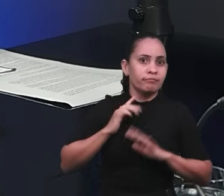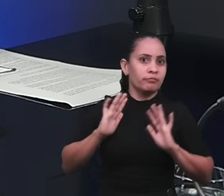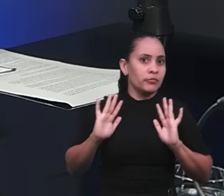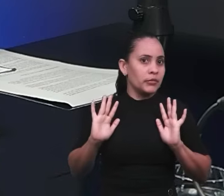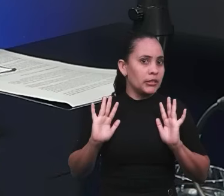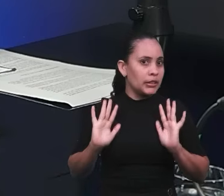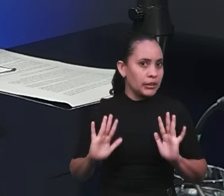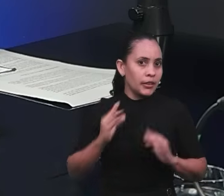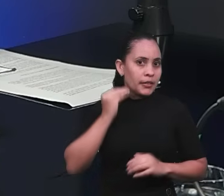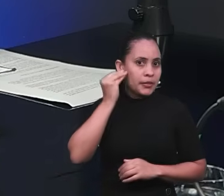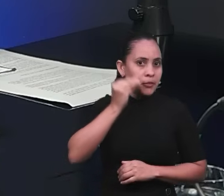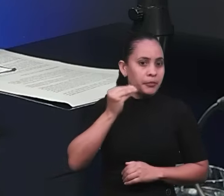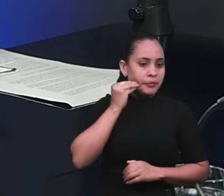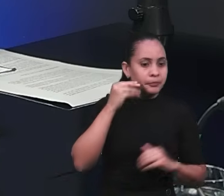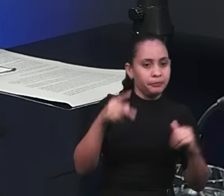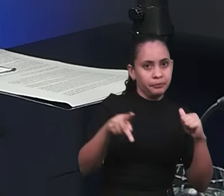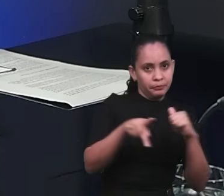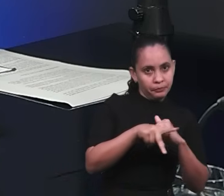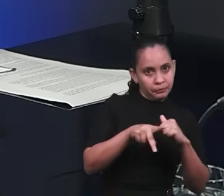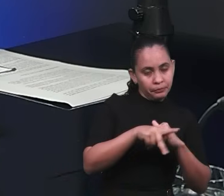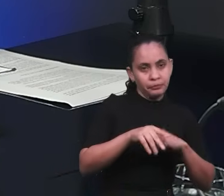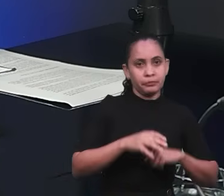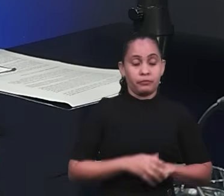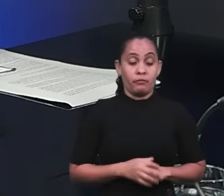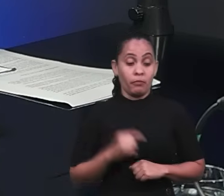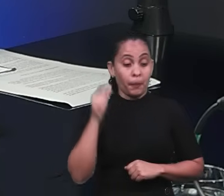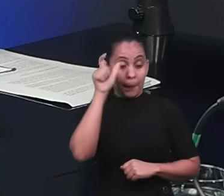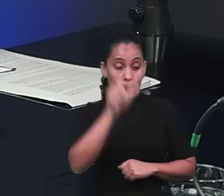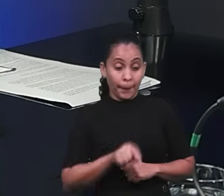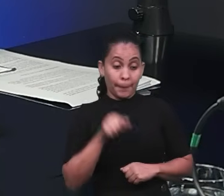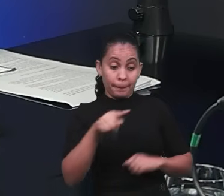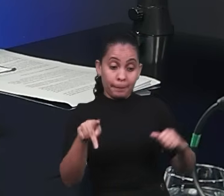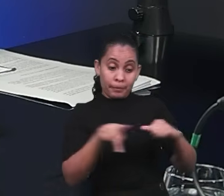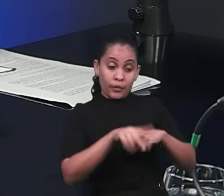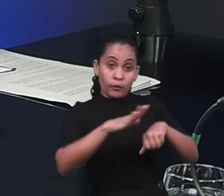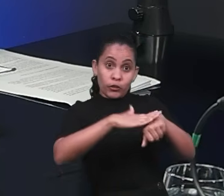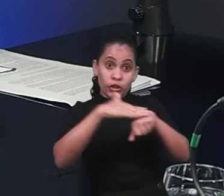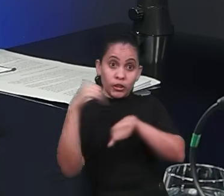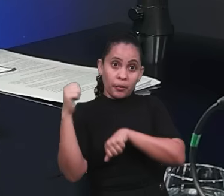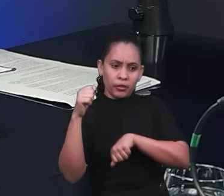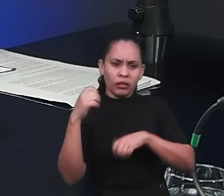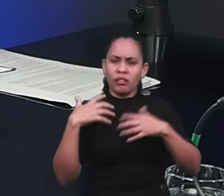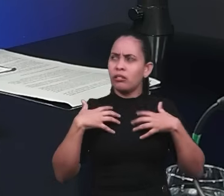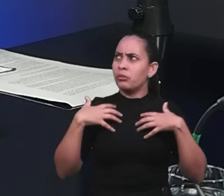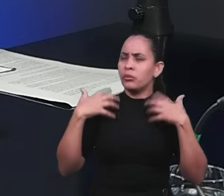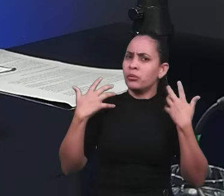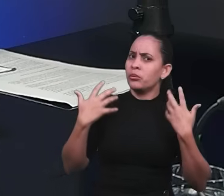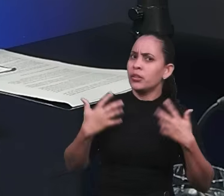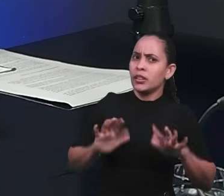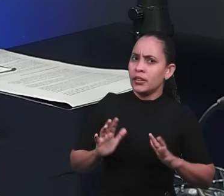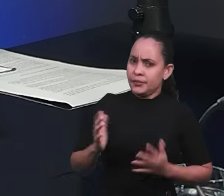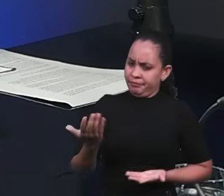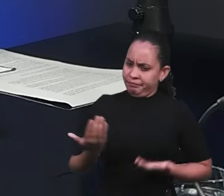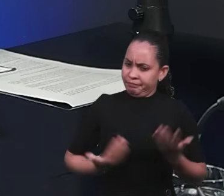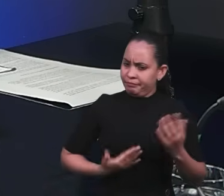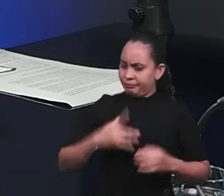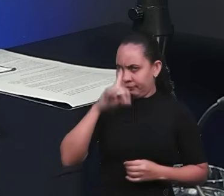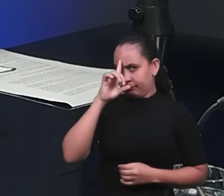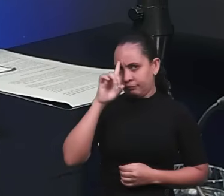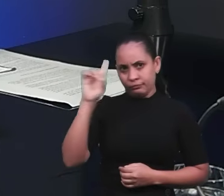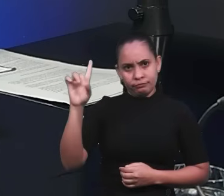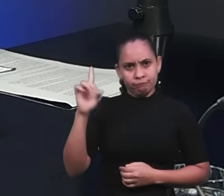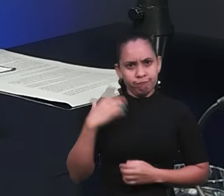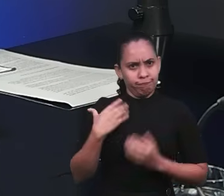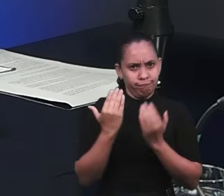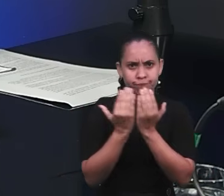Foi a experiência de Paulo, né? Paulo, quando ele foi chamado, ele não queria ser servo de Deus, não queria ser